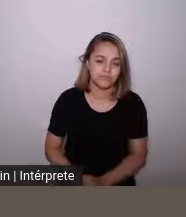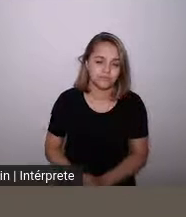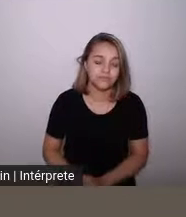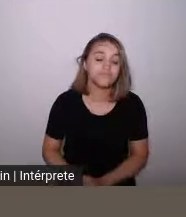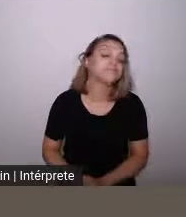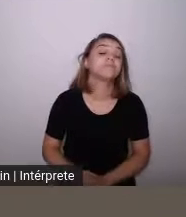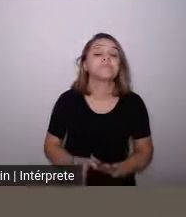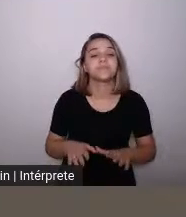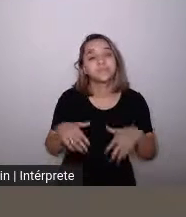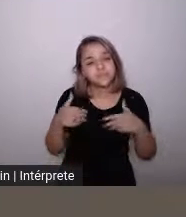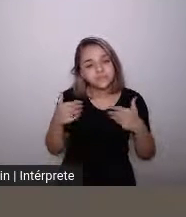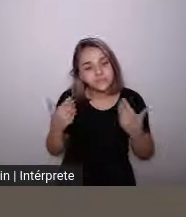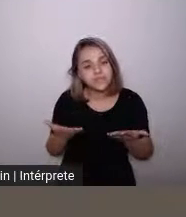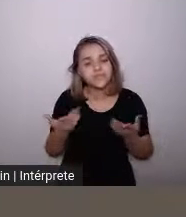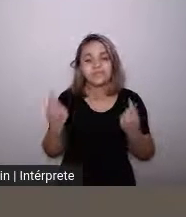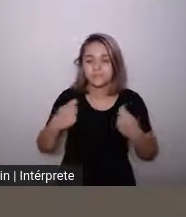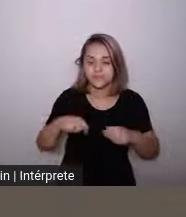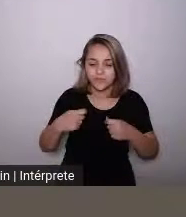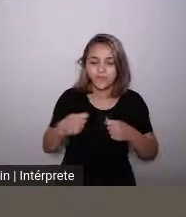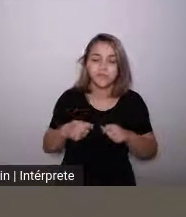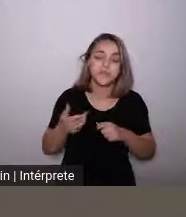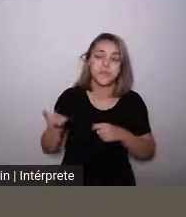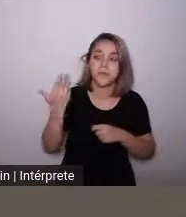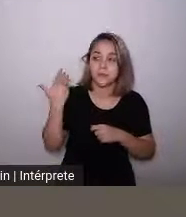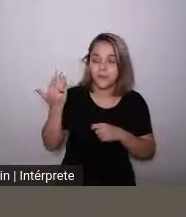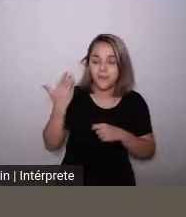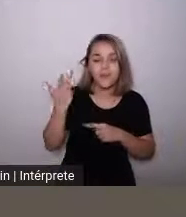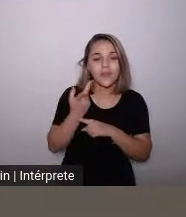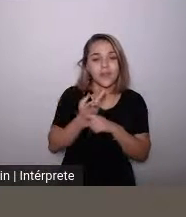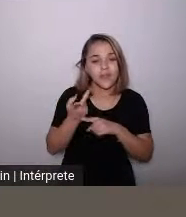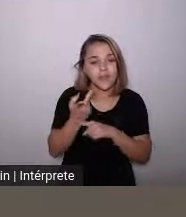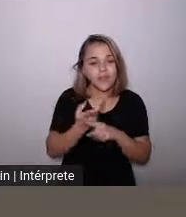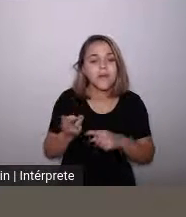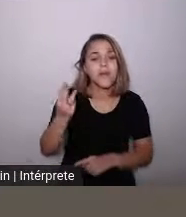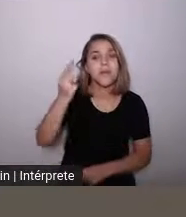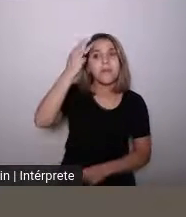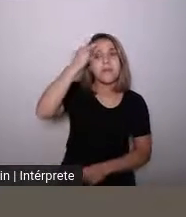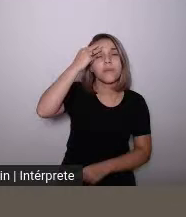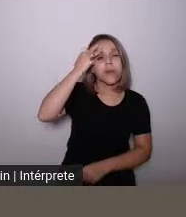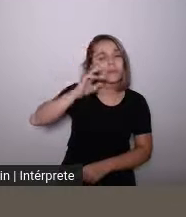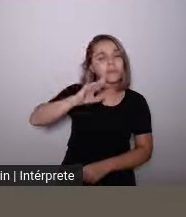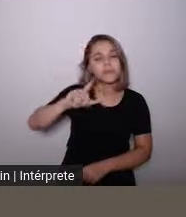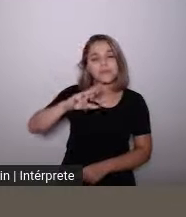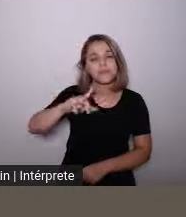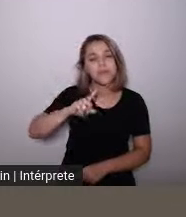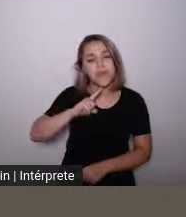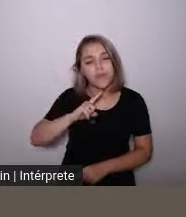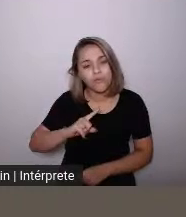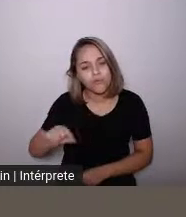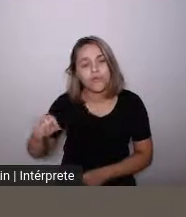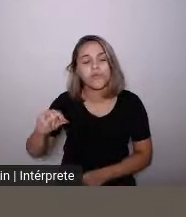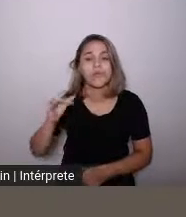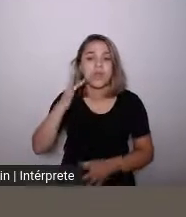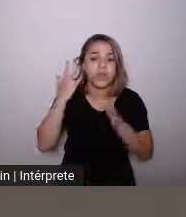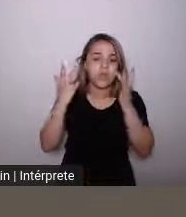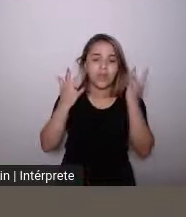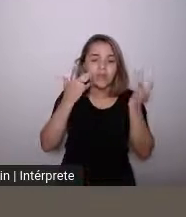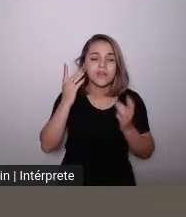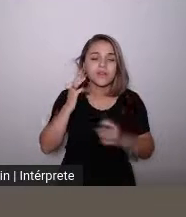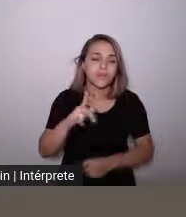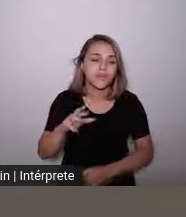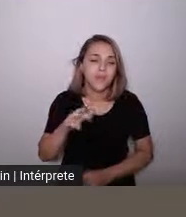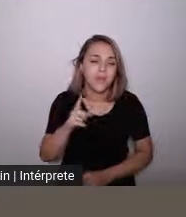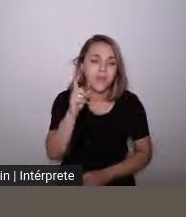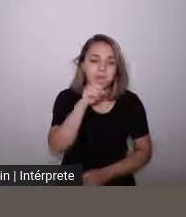Enfim, é preciso buscar um passado que seja memória, mas não uma fuga, teatro e não mentira. A melancolia, ao invés